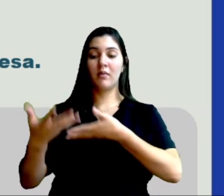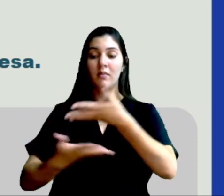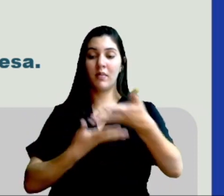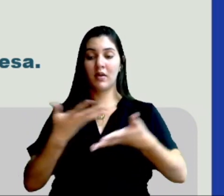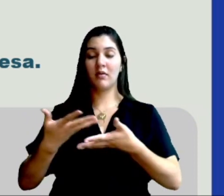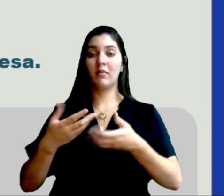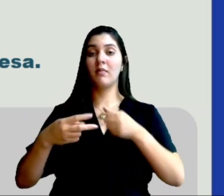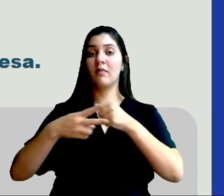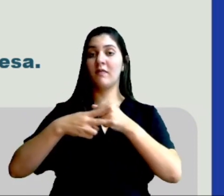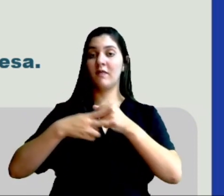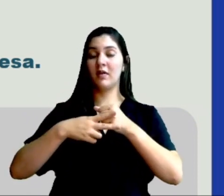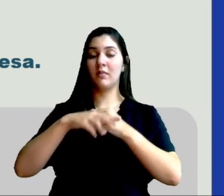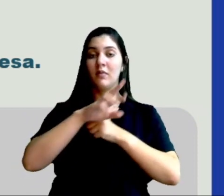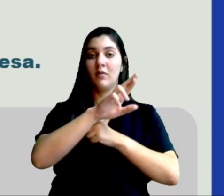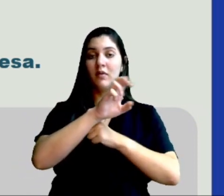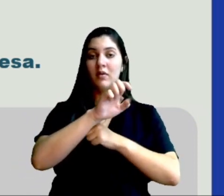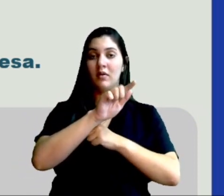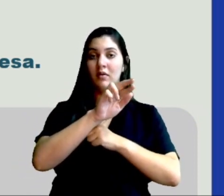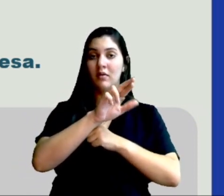verbo regular.